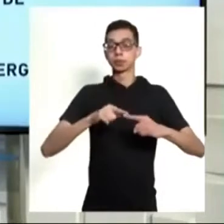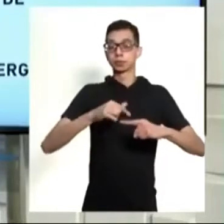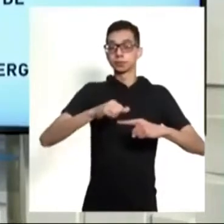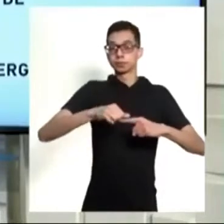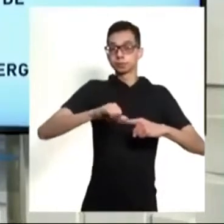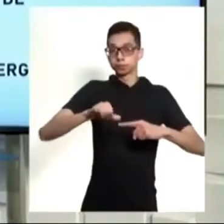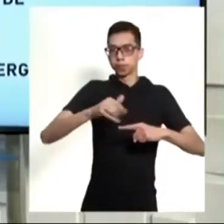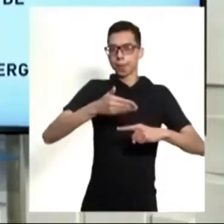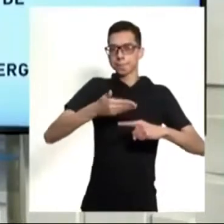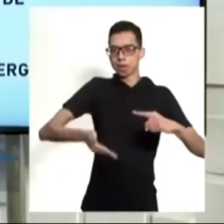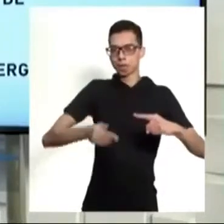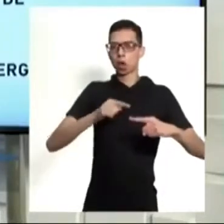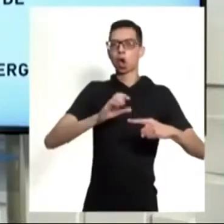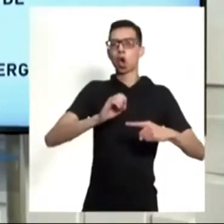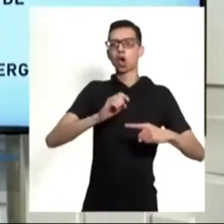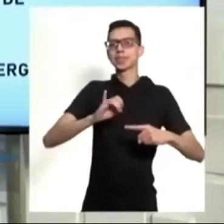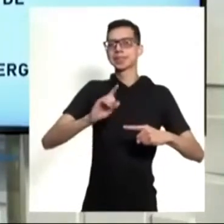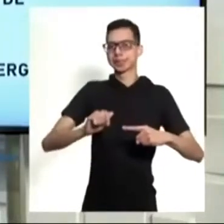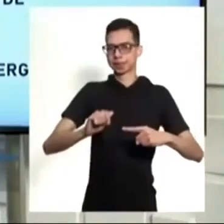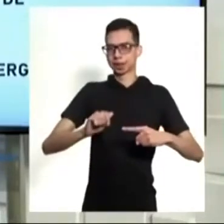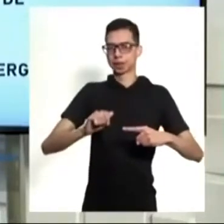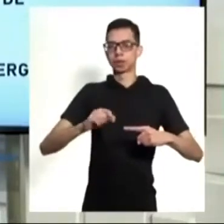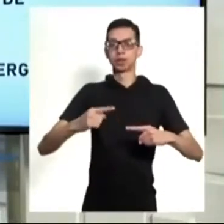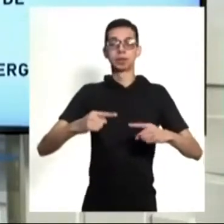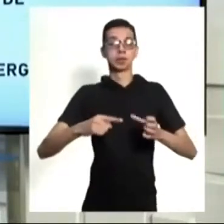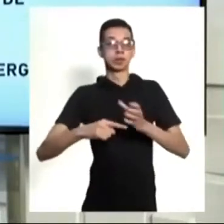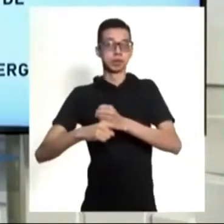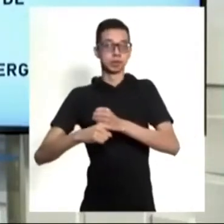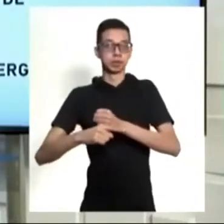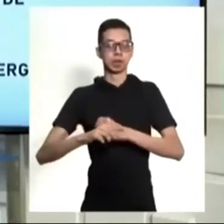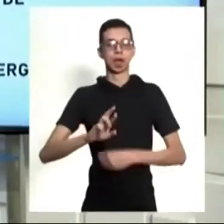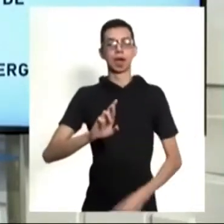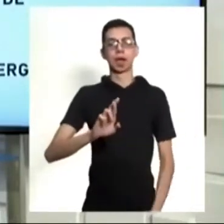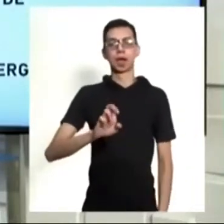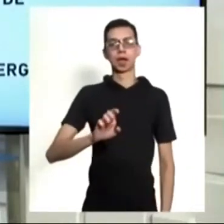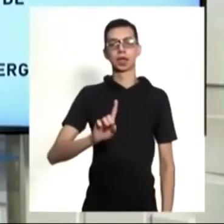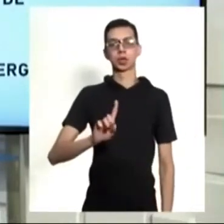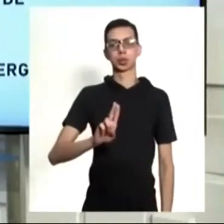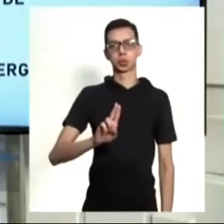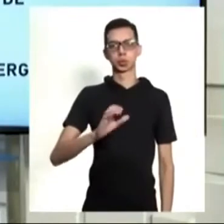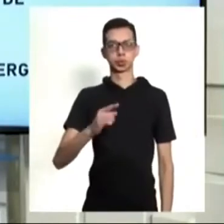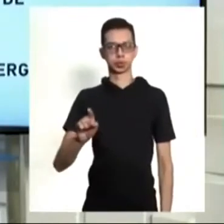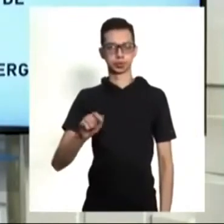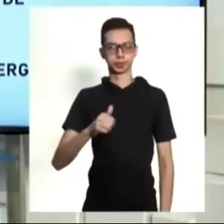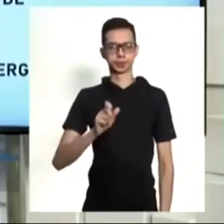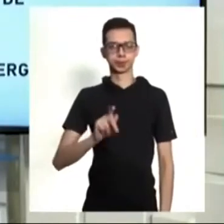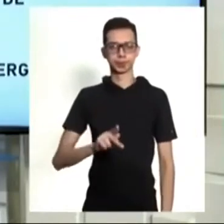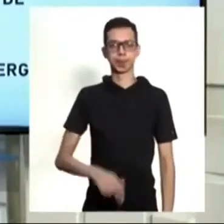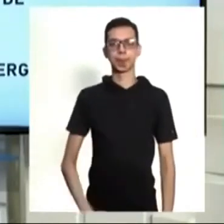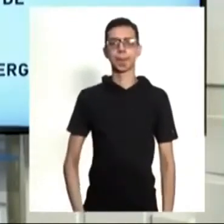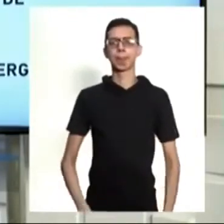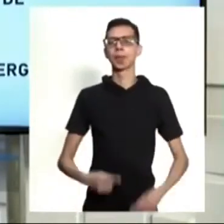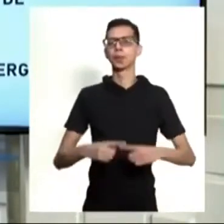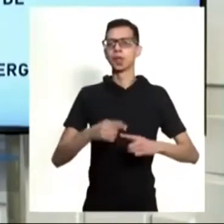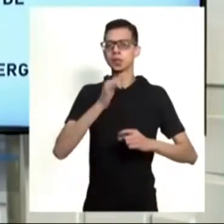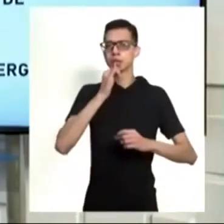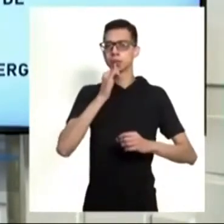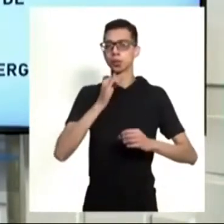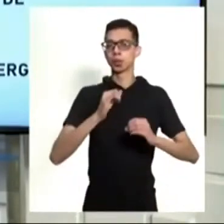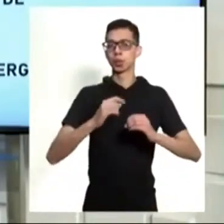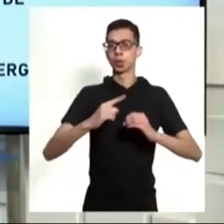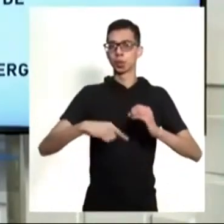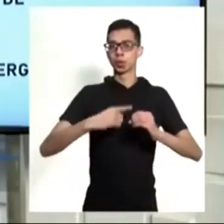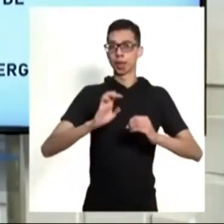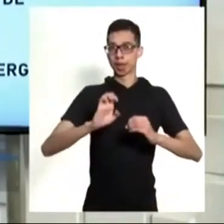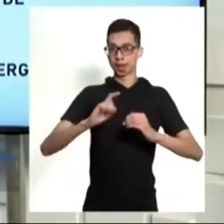recebe reduz. Quem perde elétrons fica com carga positiva, viu, gente? Porque o elétron é negativo, né? Então, um metal, por exemplo, vou dar um exemplo